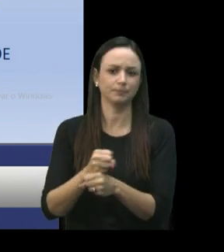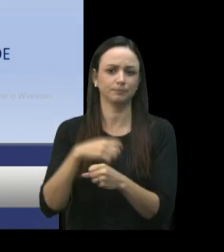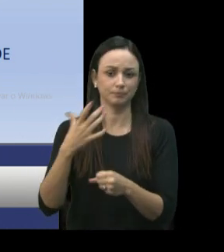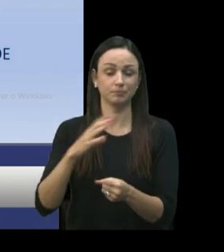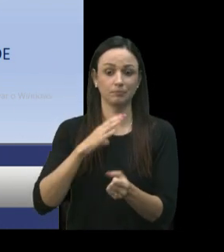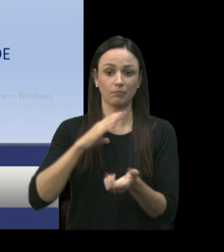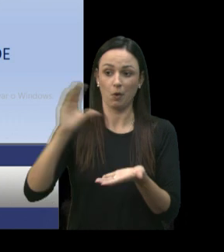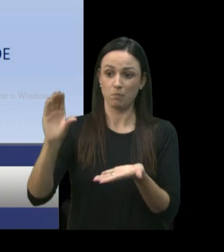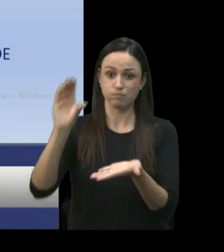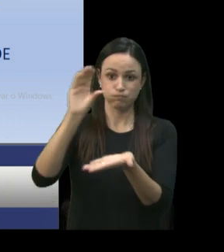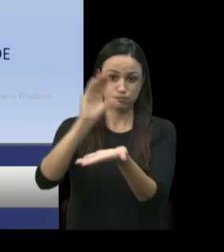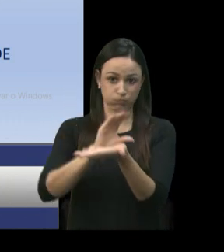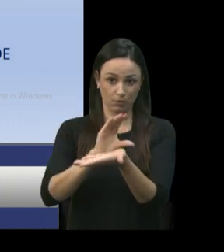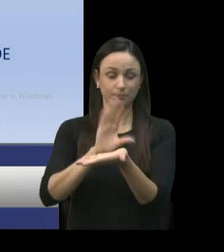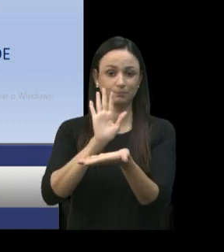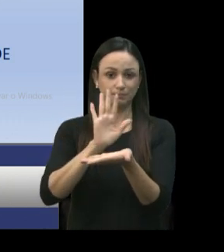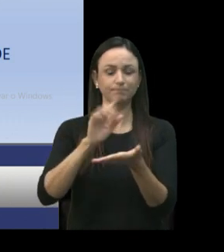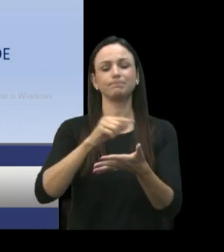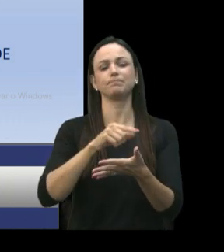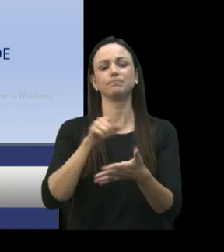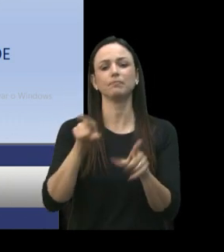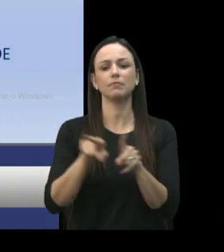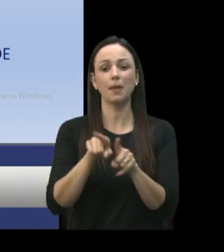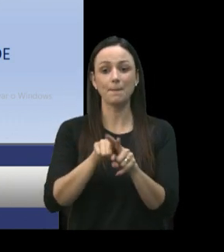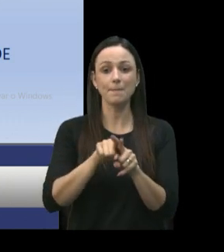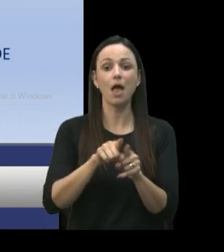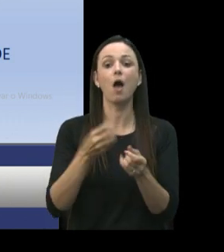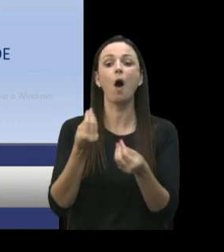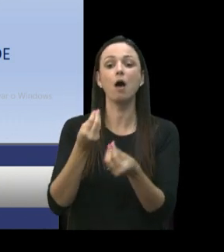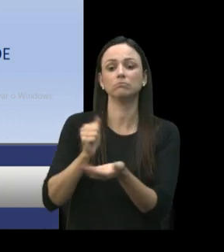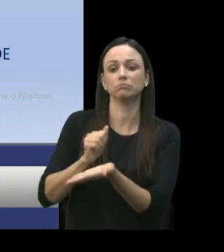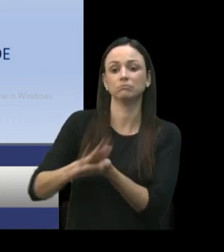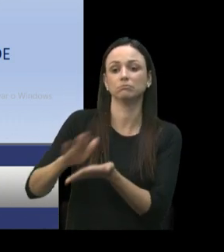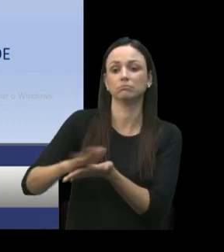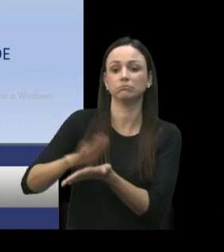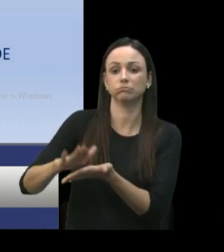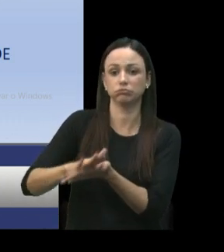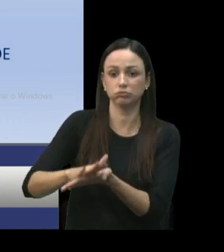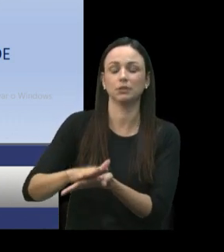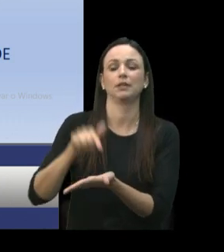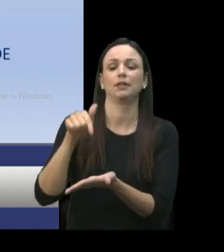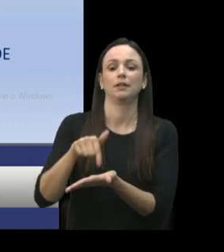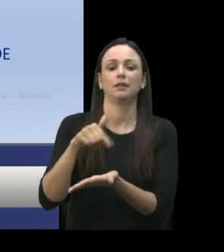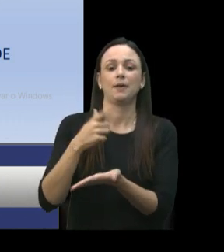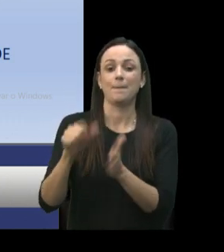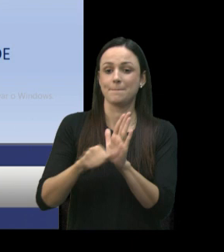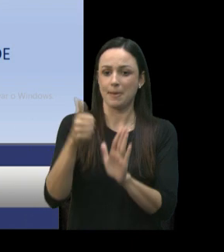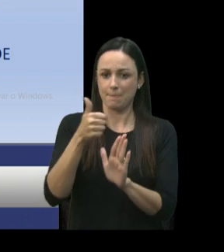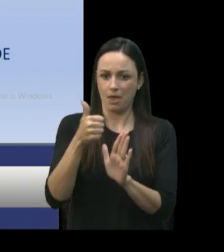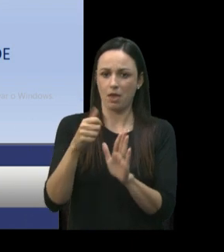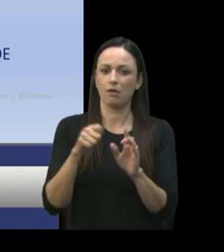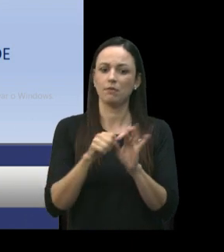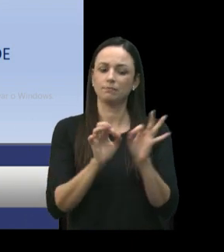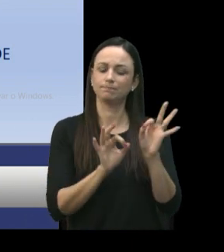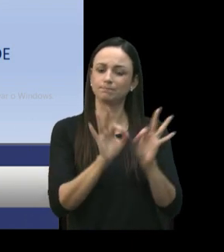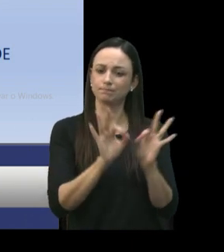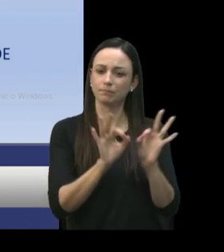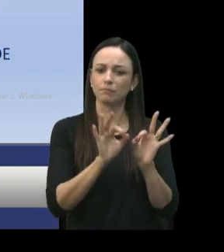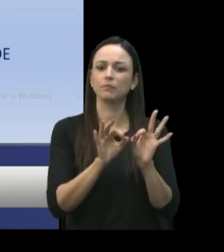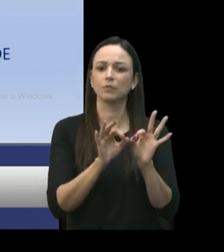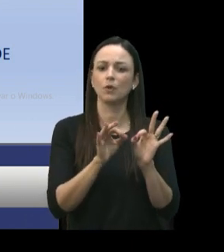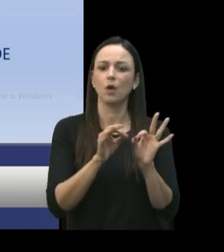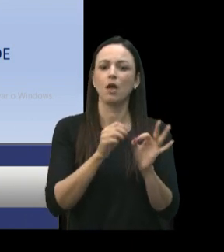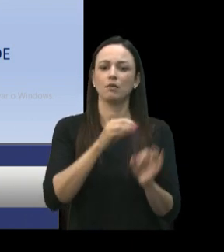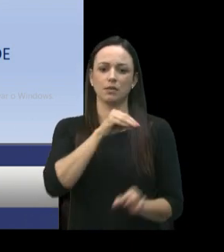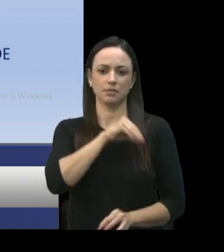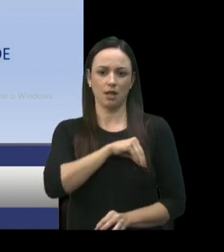receita desta forma. E a fixação das despesas, fizemos, em um primeiro momento, a projeção da folha de pagamento